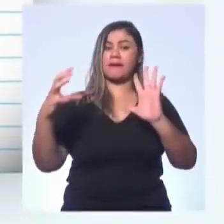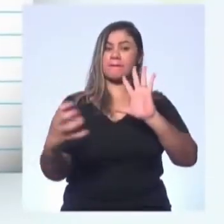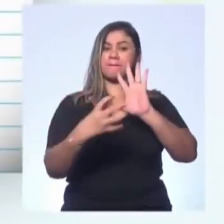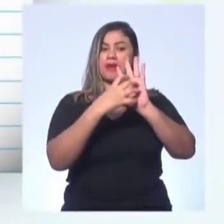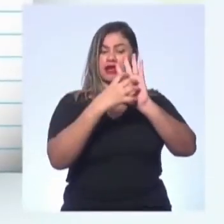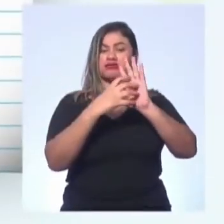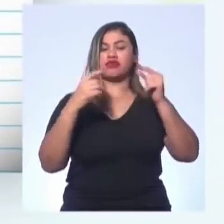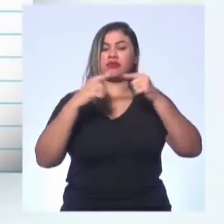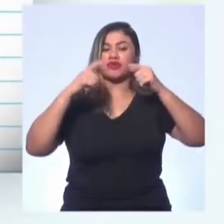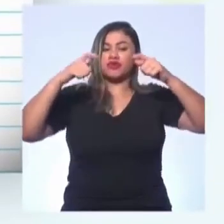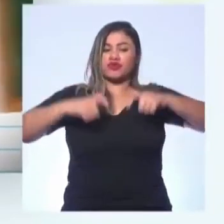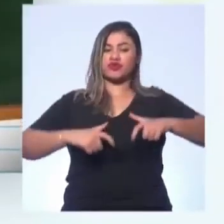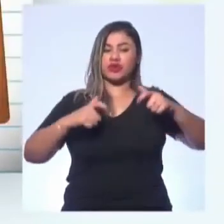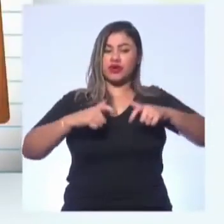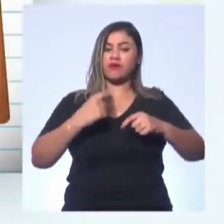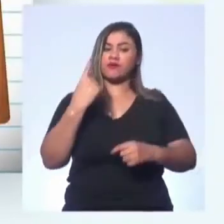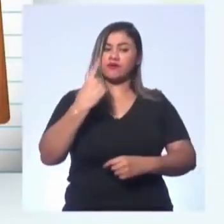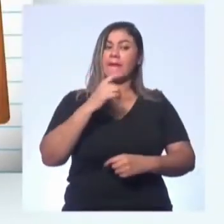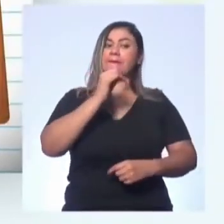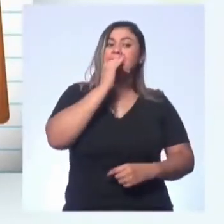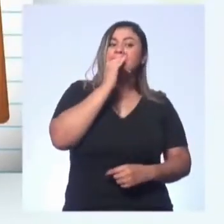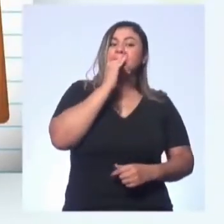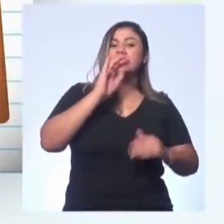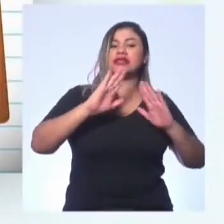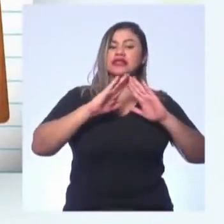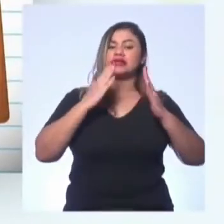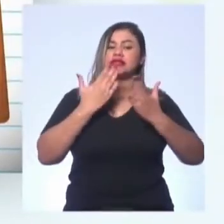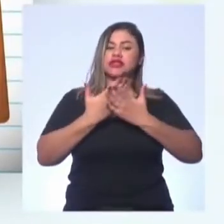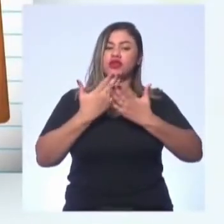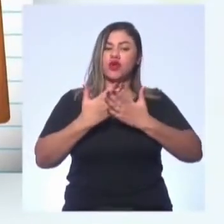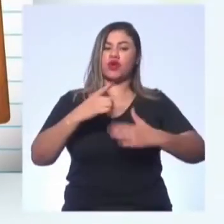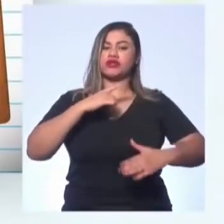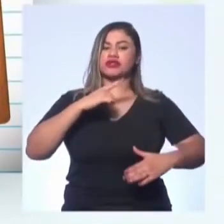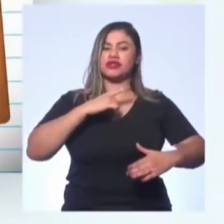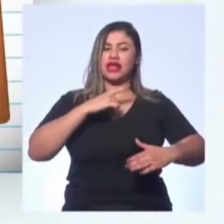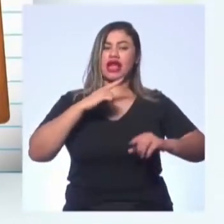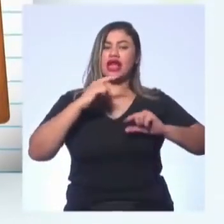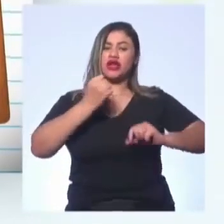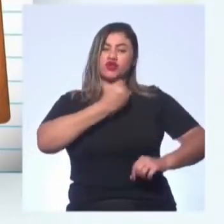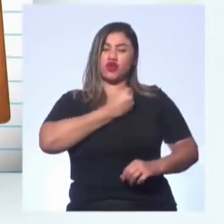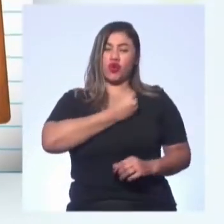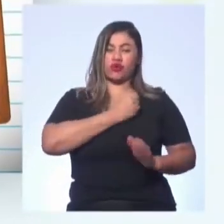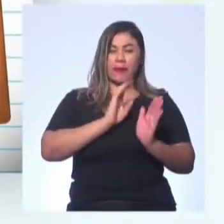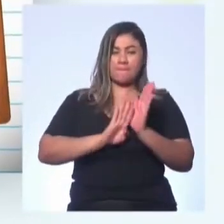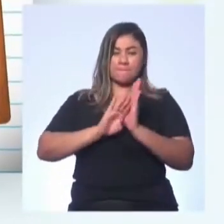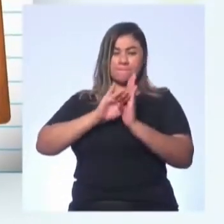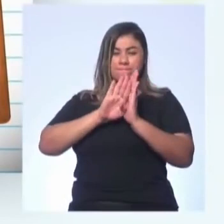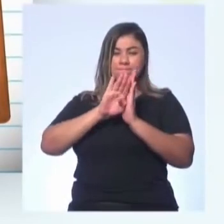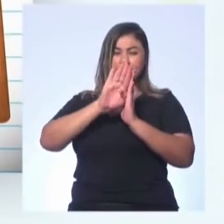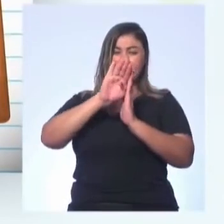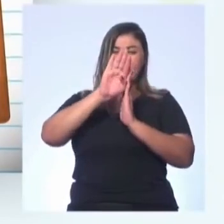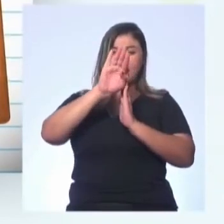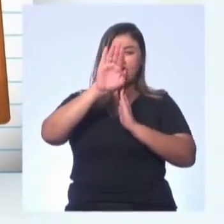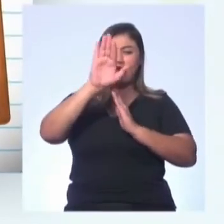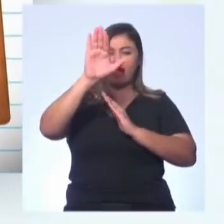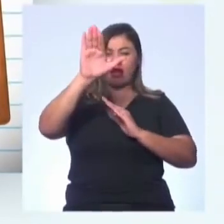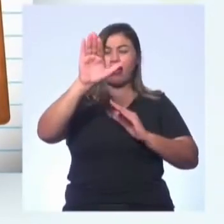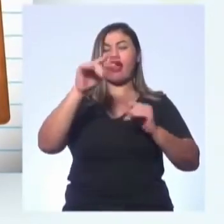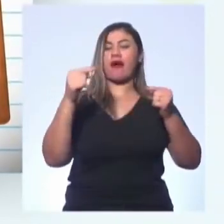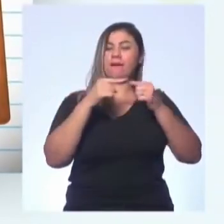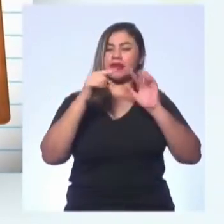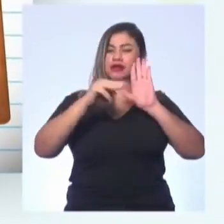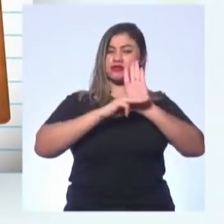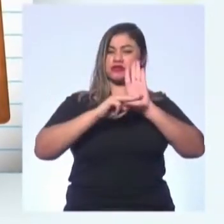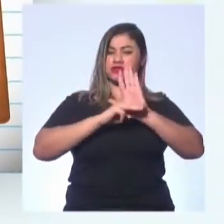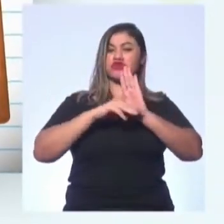em um ambiente. Por exemplo, se uma escola apresenta um aumento geral de notas dos alunos em todas as matérias, mantendo a mesma metodologia